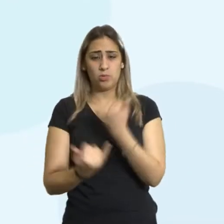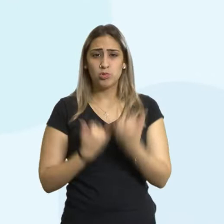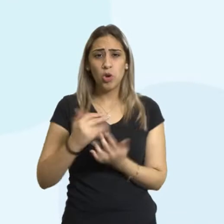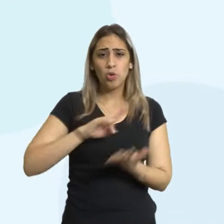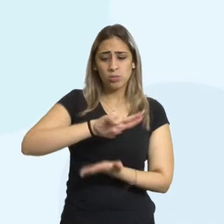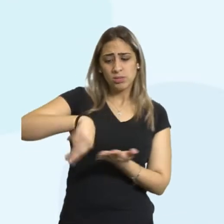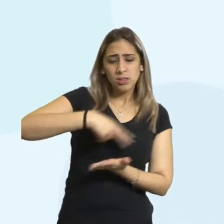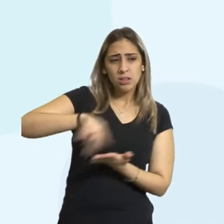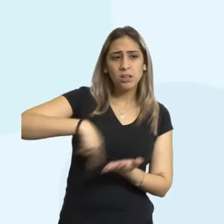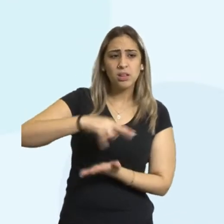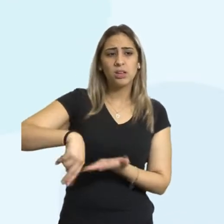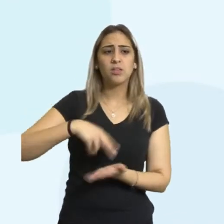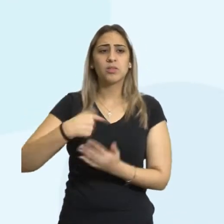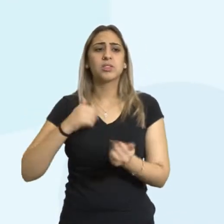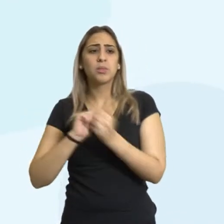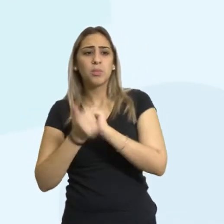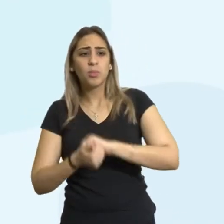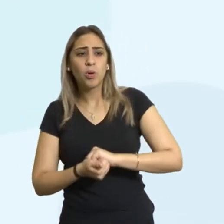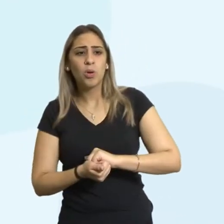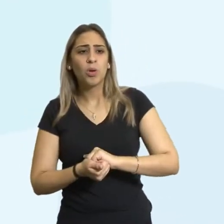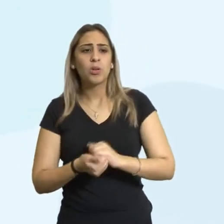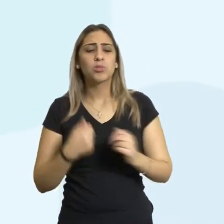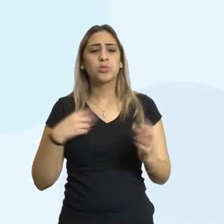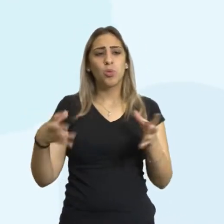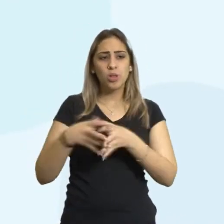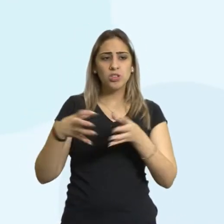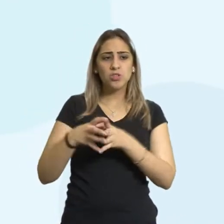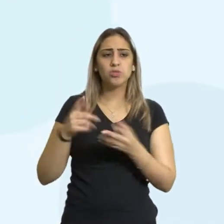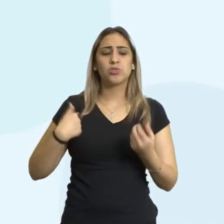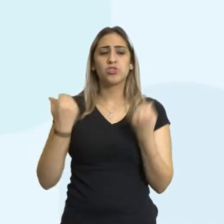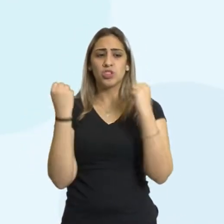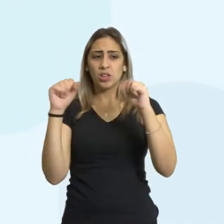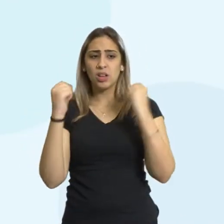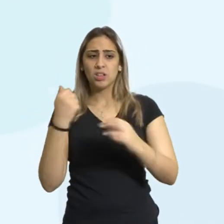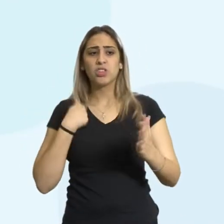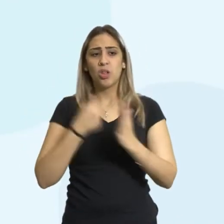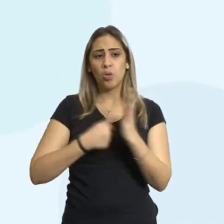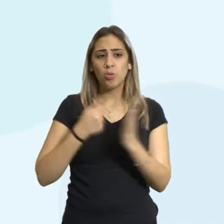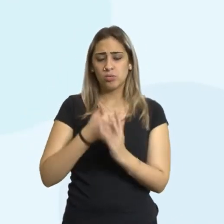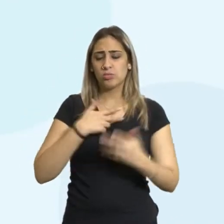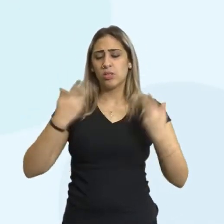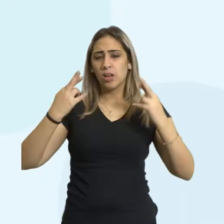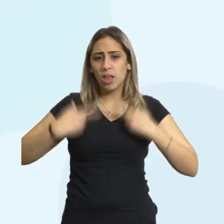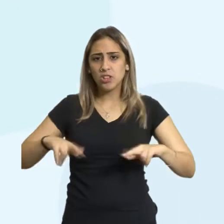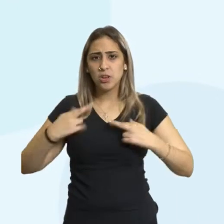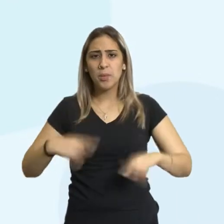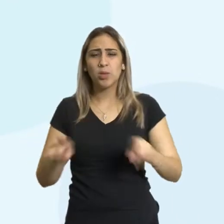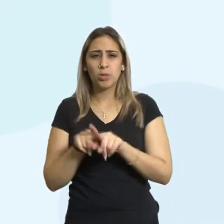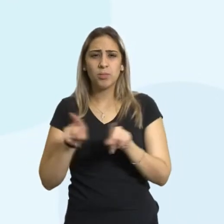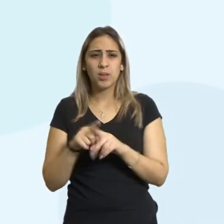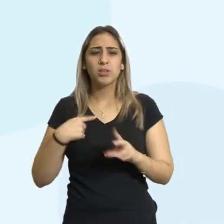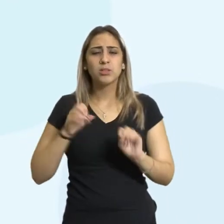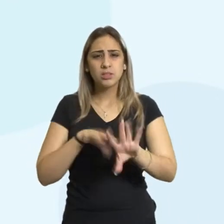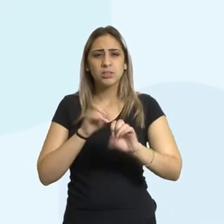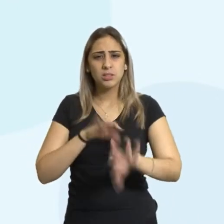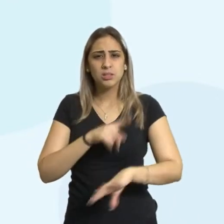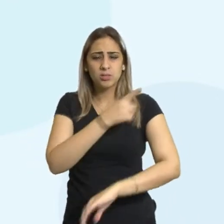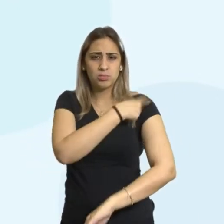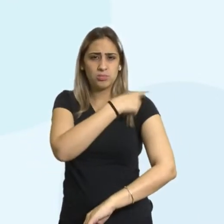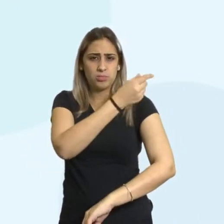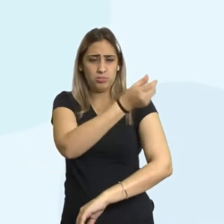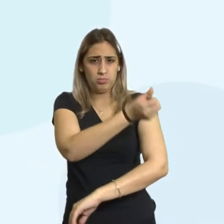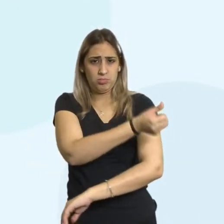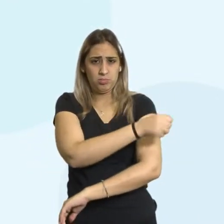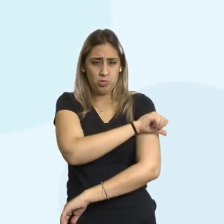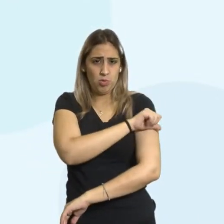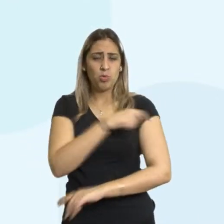danças de esportes coletivos ginástica lutas relaxamento e tudo mais no ensino fundamental é interessante que o professor